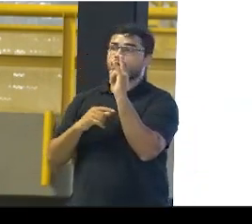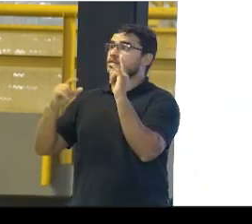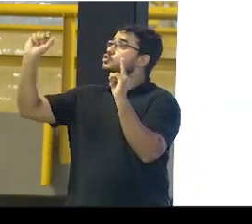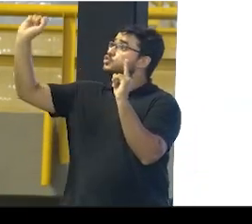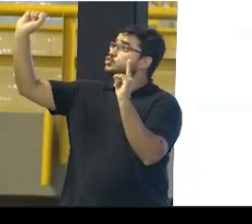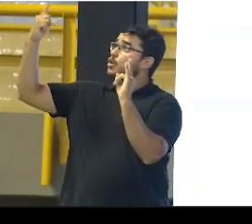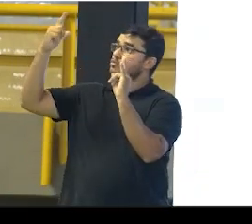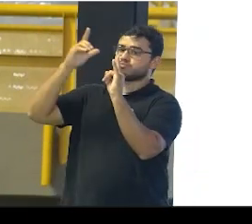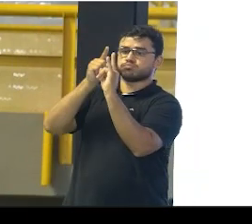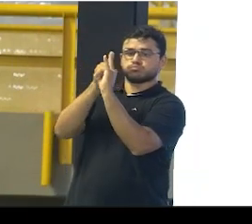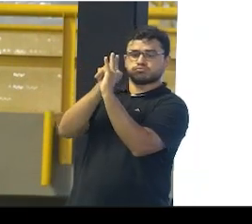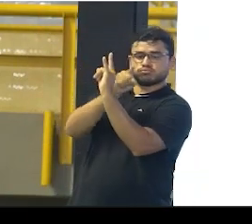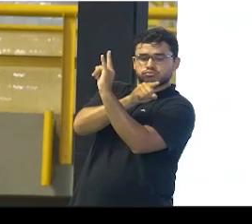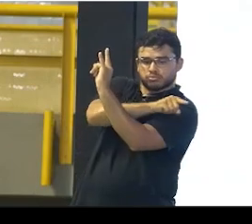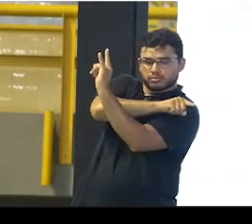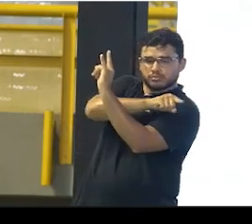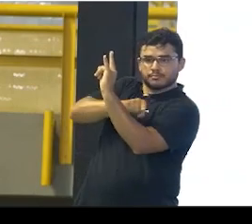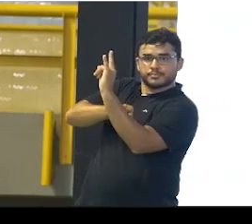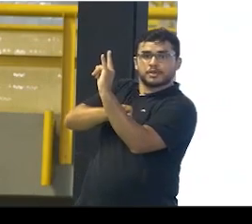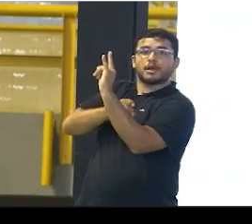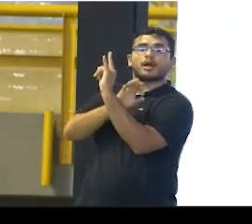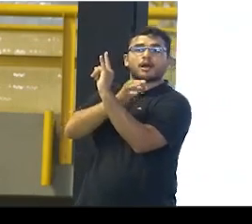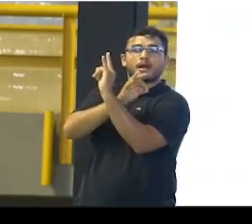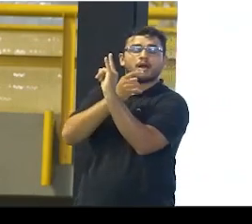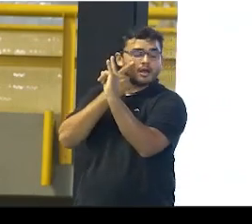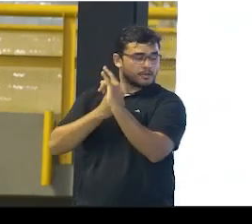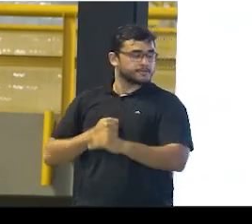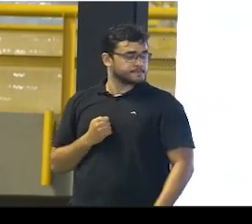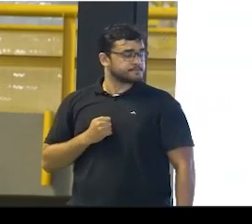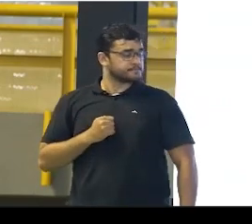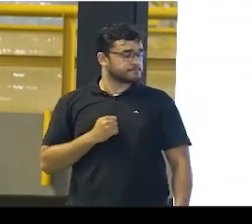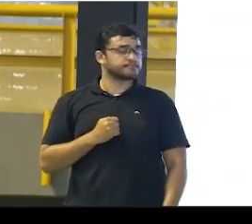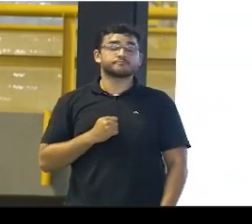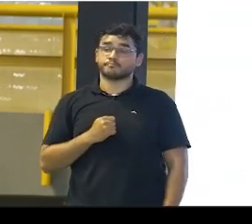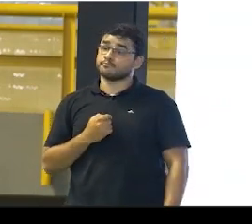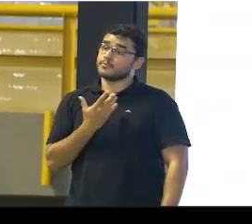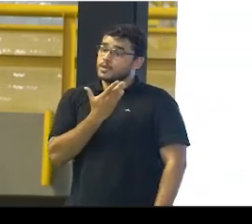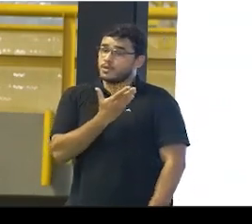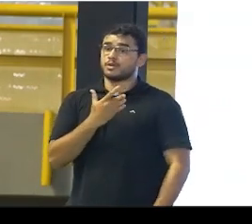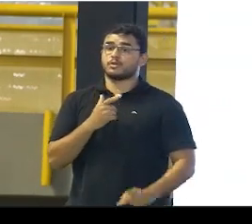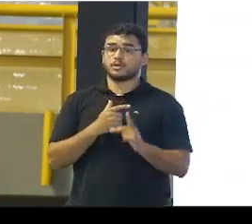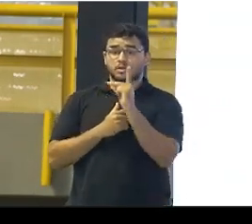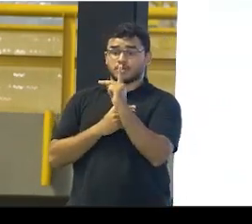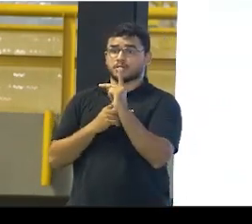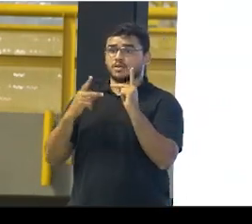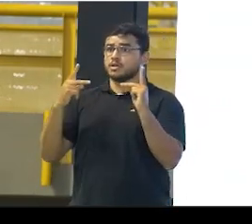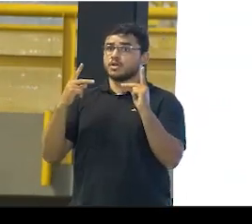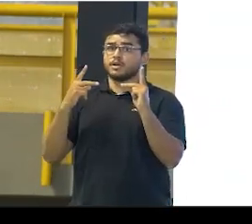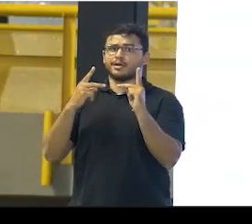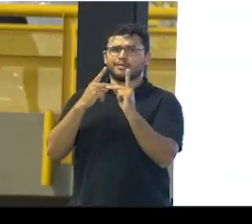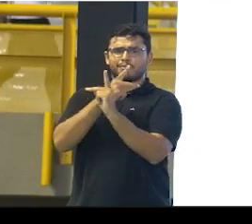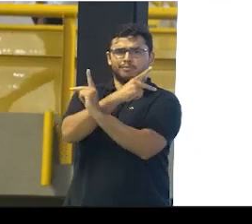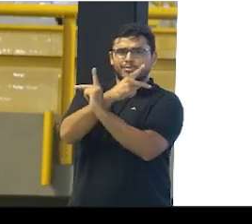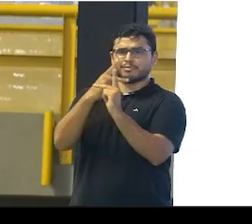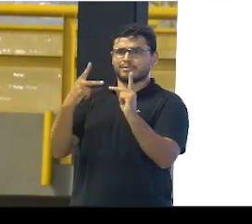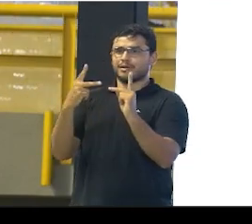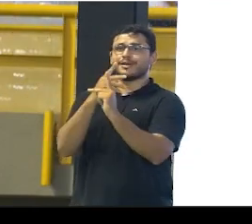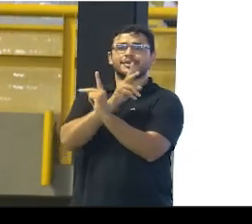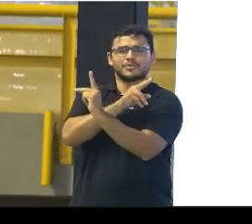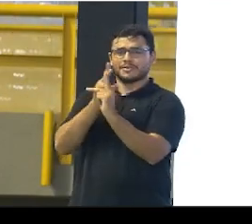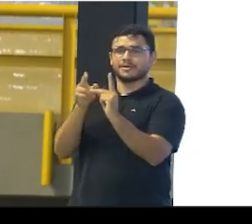paralelos. Então, isso aqui é um conceito da física, né? Era para estar bem aqui o desenhozinho. Acho que eu vou colocar aqui, pronto. Então,